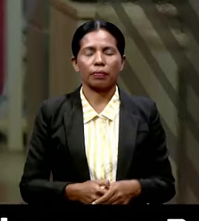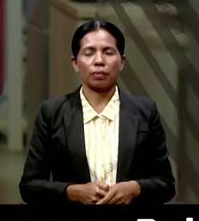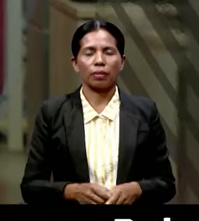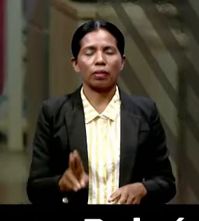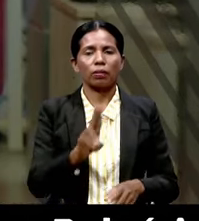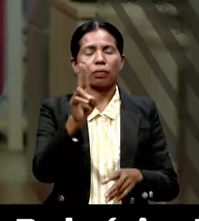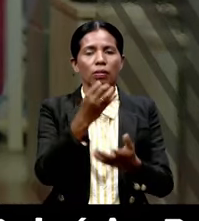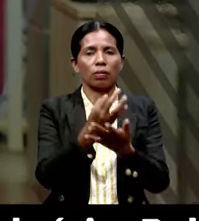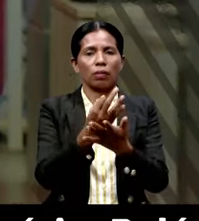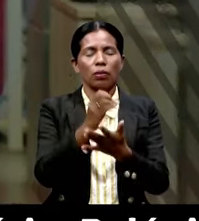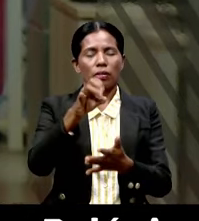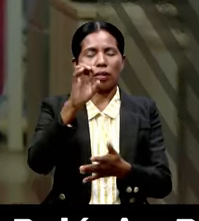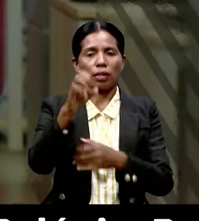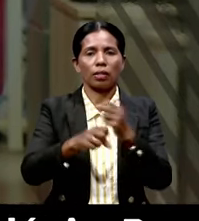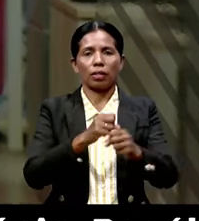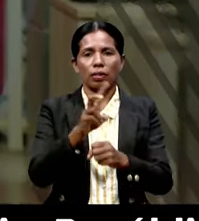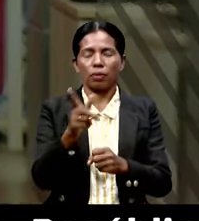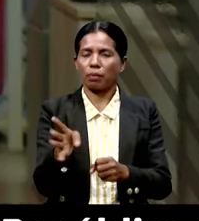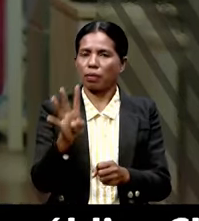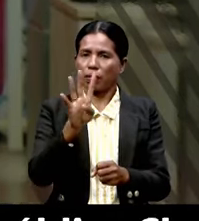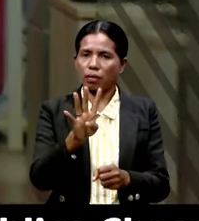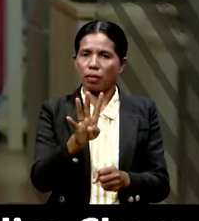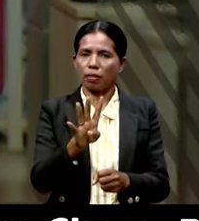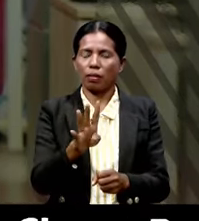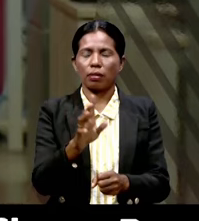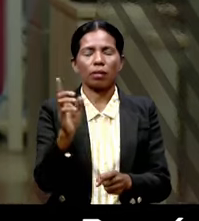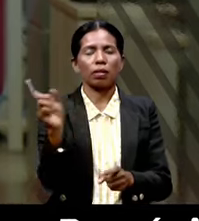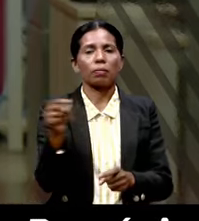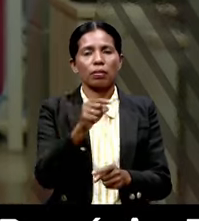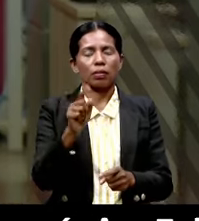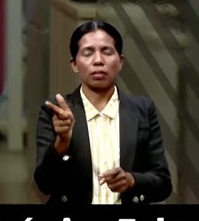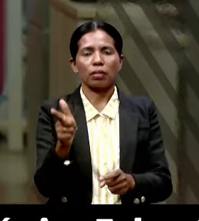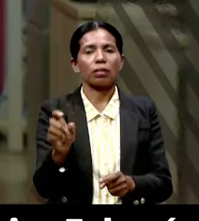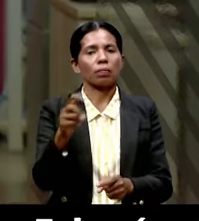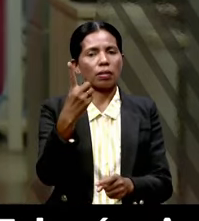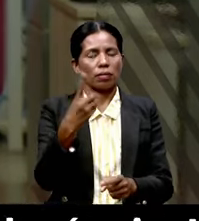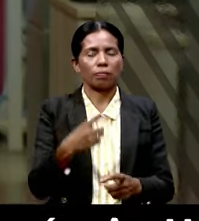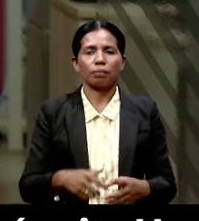Ezekusaun Orsamentu Jeral Estadu tinan rihun ruar oleh senhat fingga 15% seror esenida.